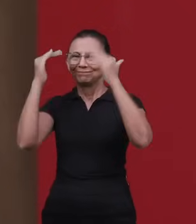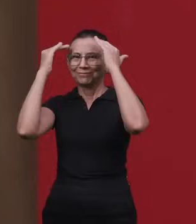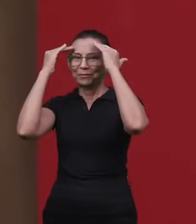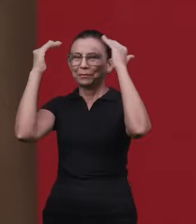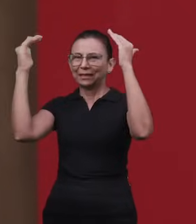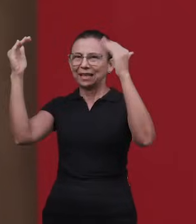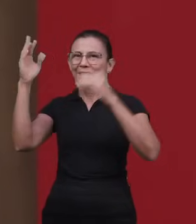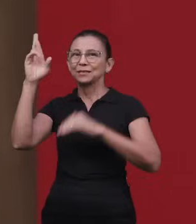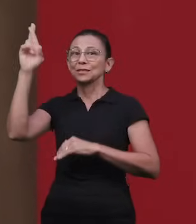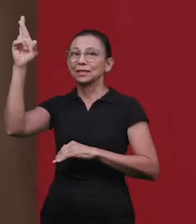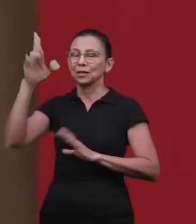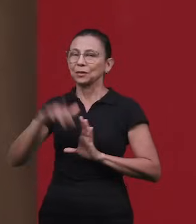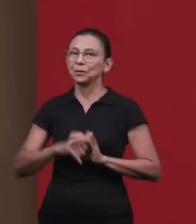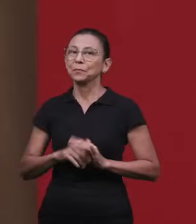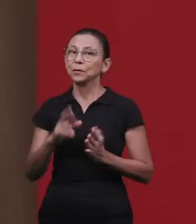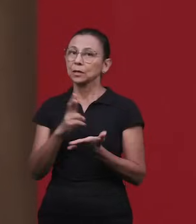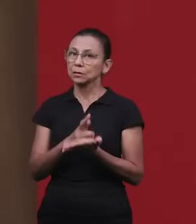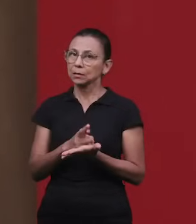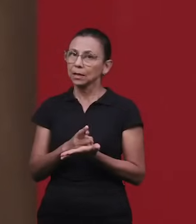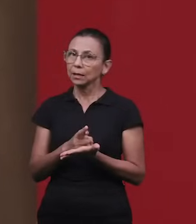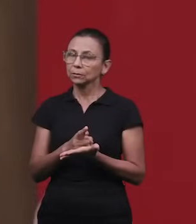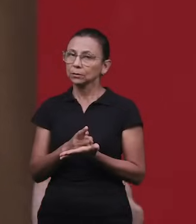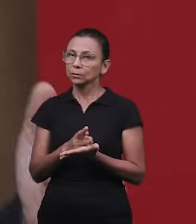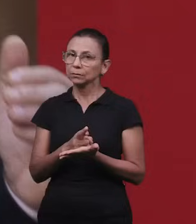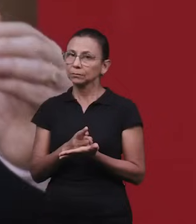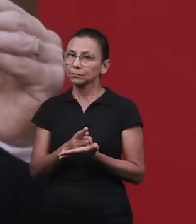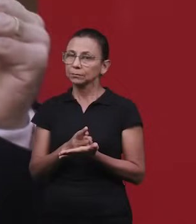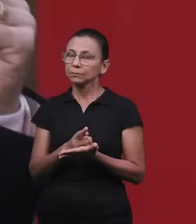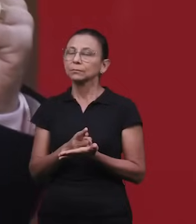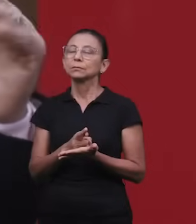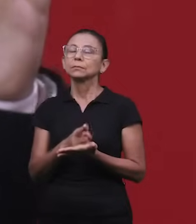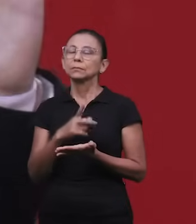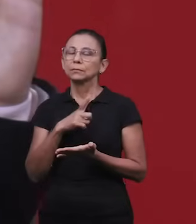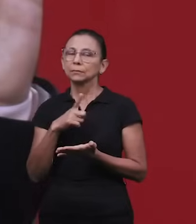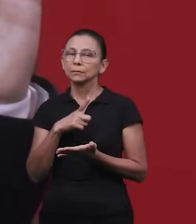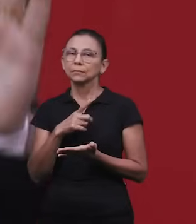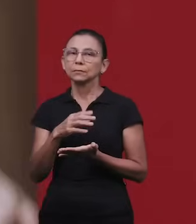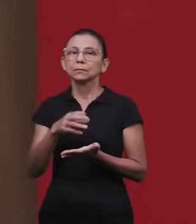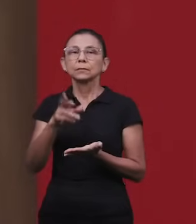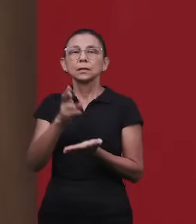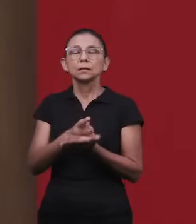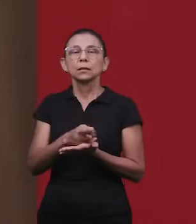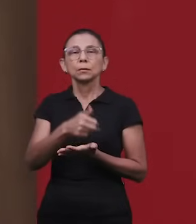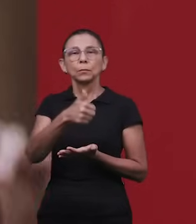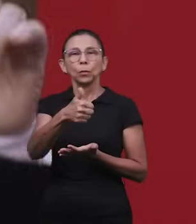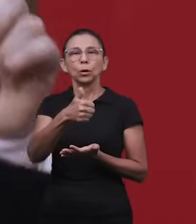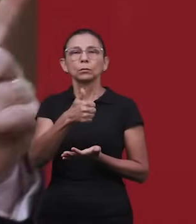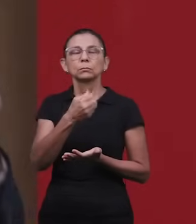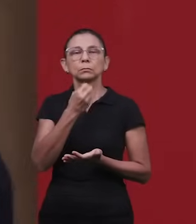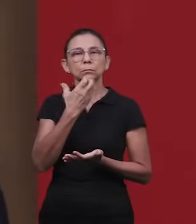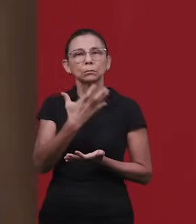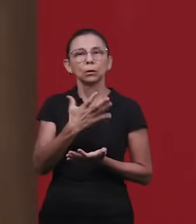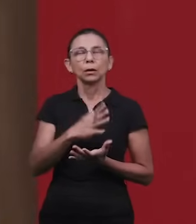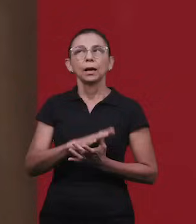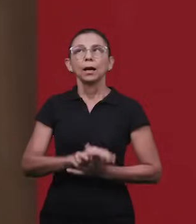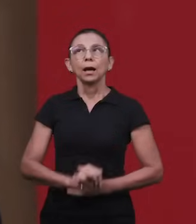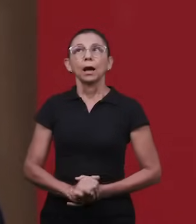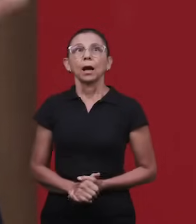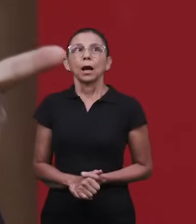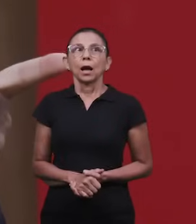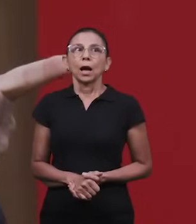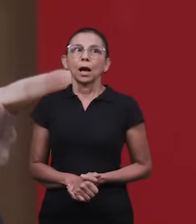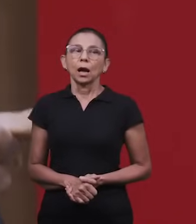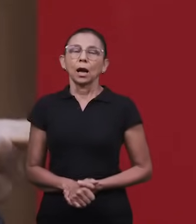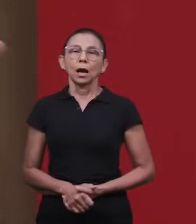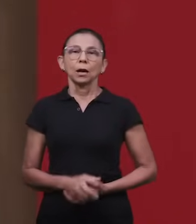disso. Então, é claro o seguinte, agora você vai pensar, não, então se eu honrar meu pai, se ele mandar eu fazer uma coisa contrária